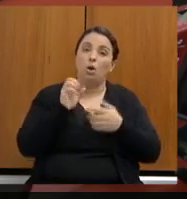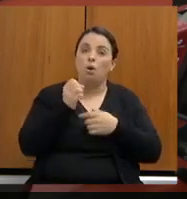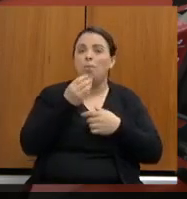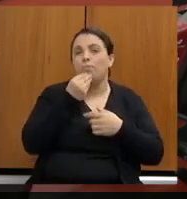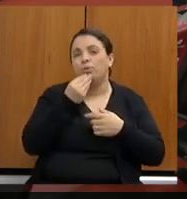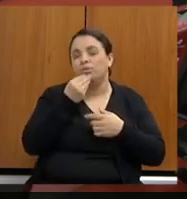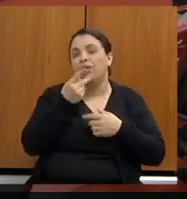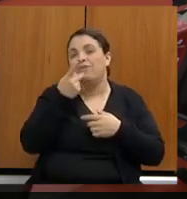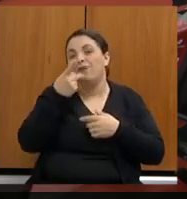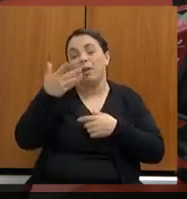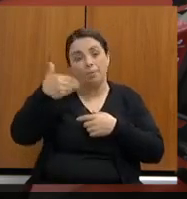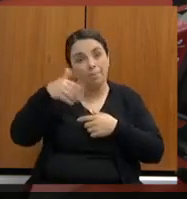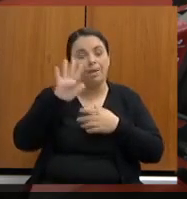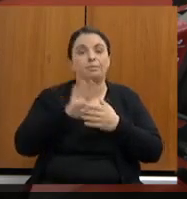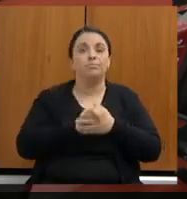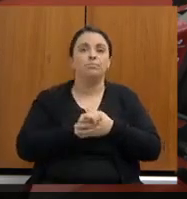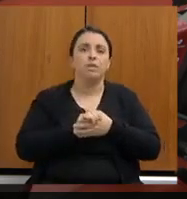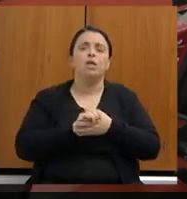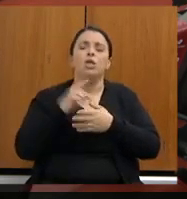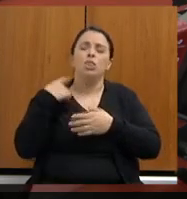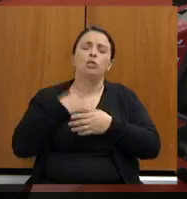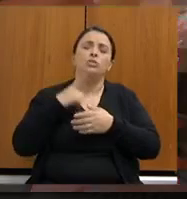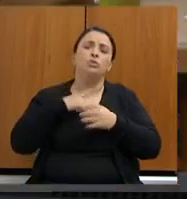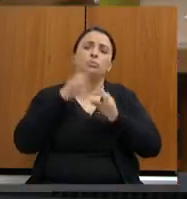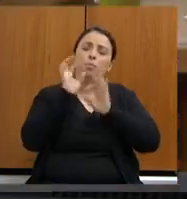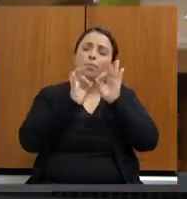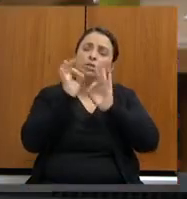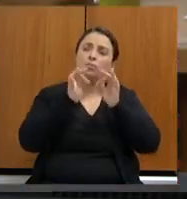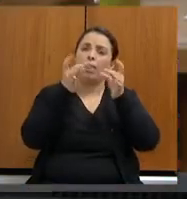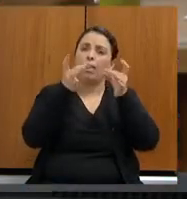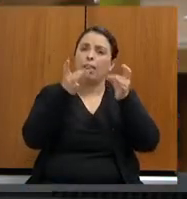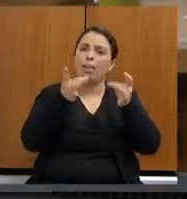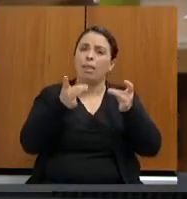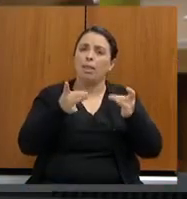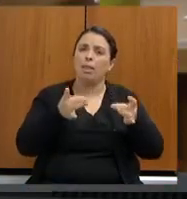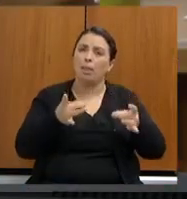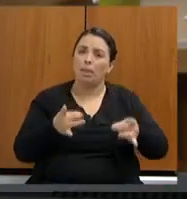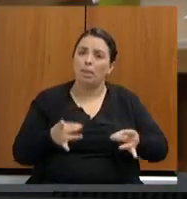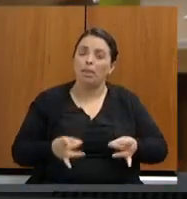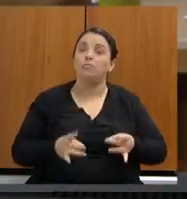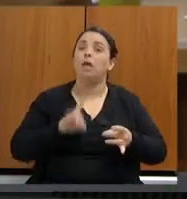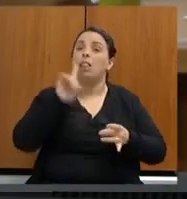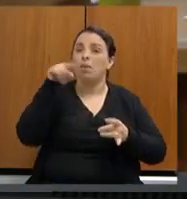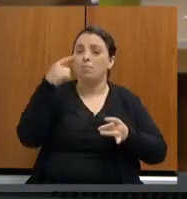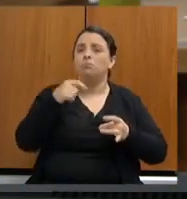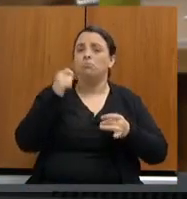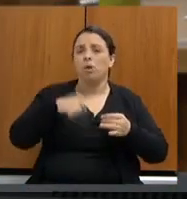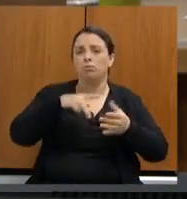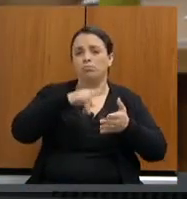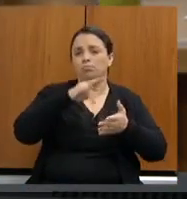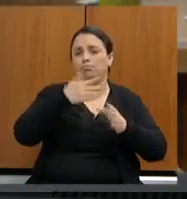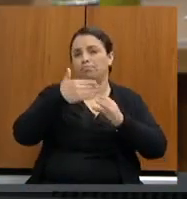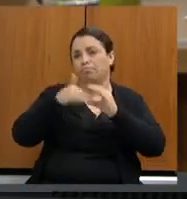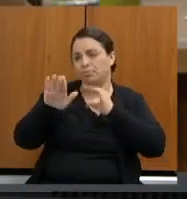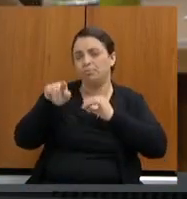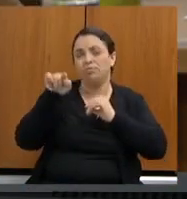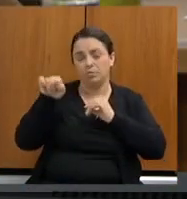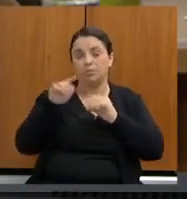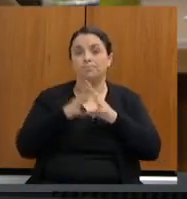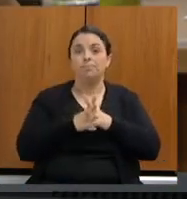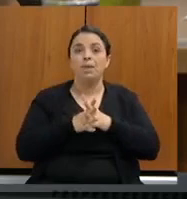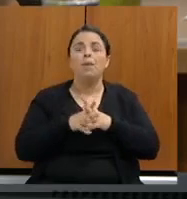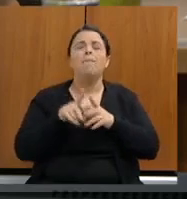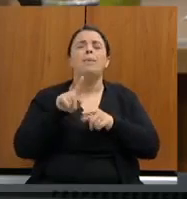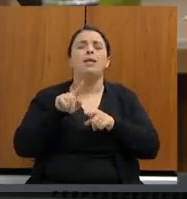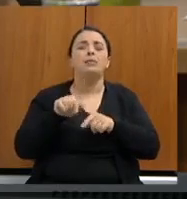nós temos nós temos um planejamento bem detalhado depois vamos podemos passar em todo para senhora e se essa primeira expansão